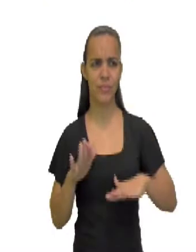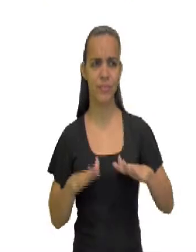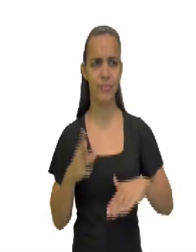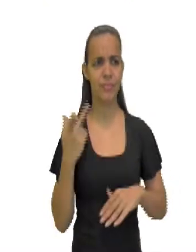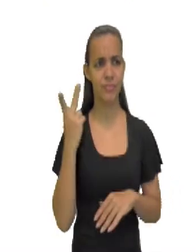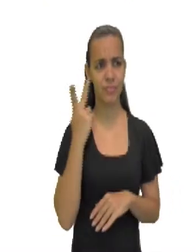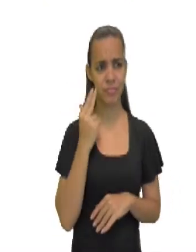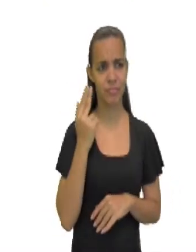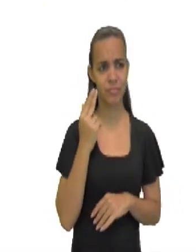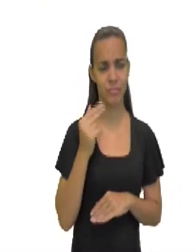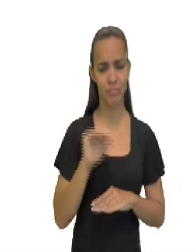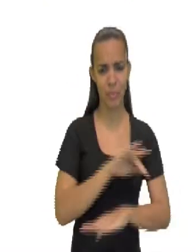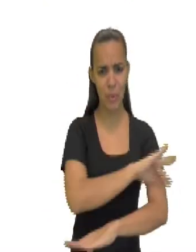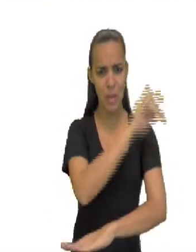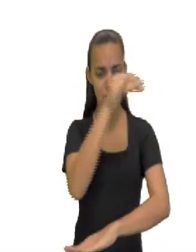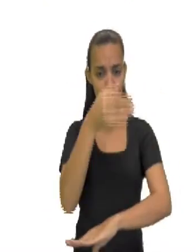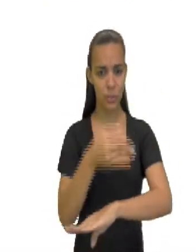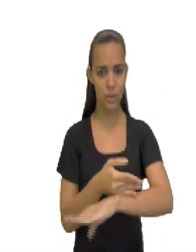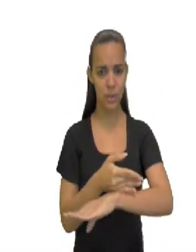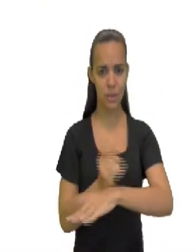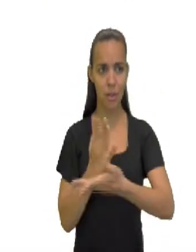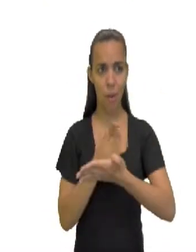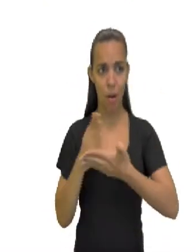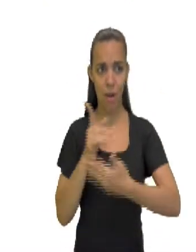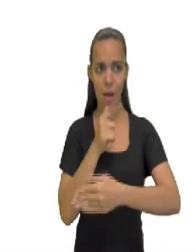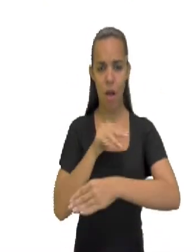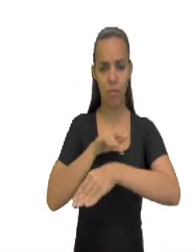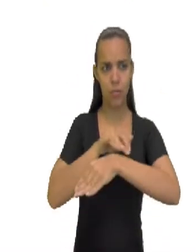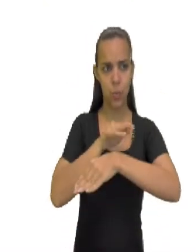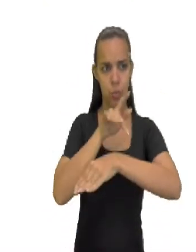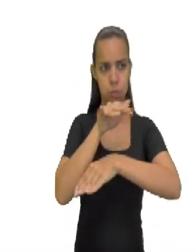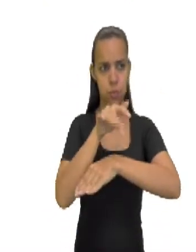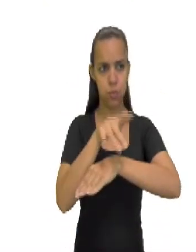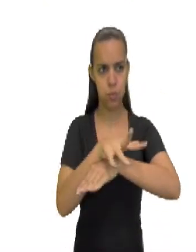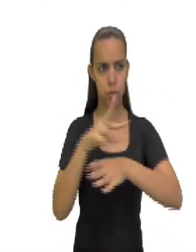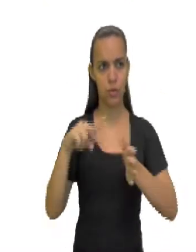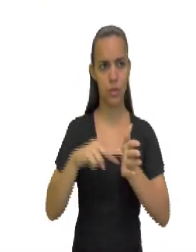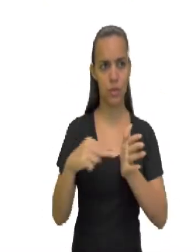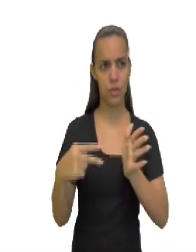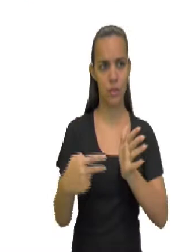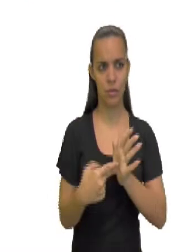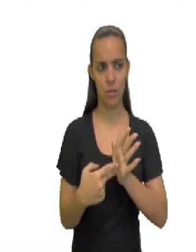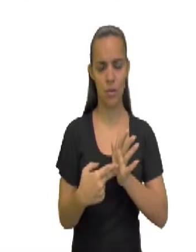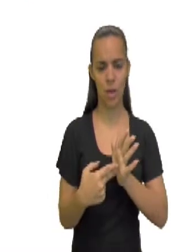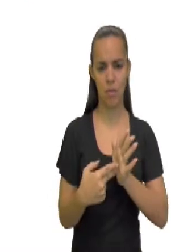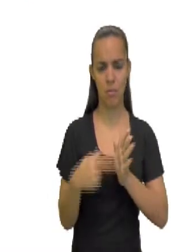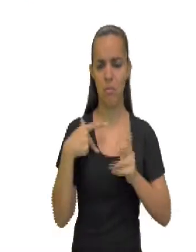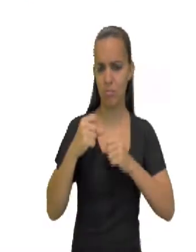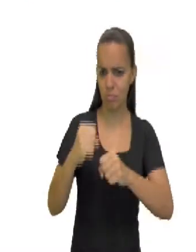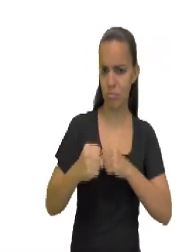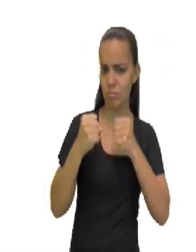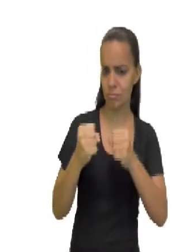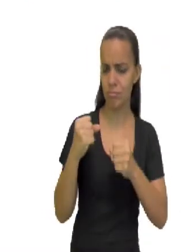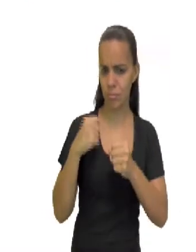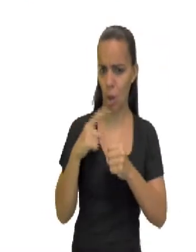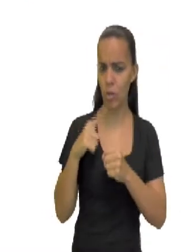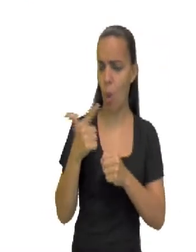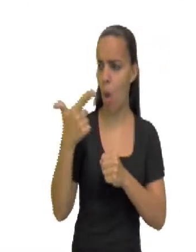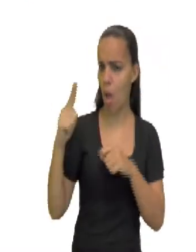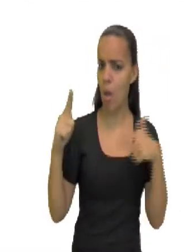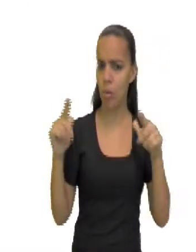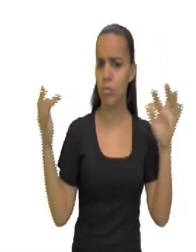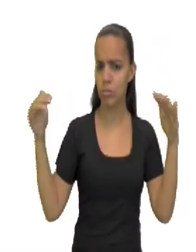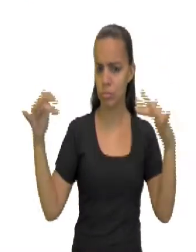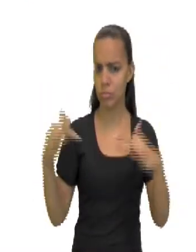das montanhas. Esse quase sempre significa que pode vir de outros lugares, nem sempre da